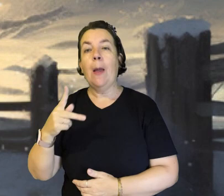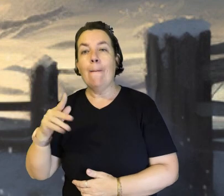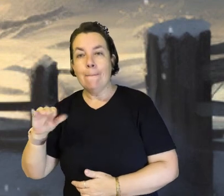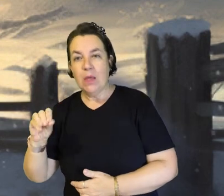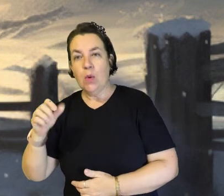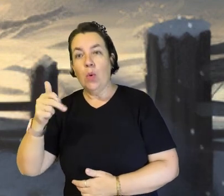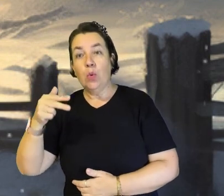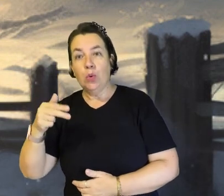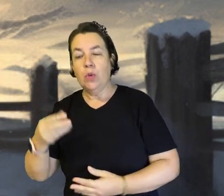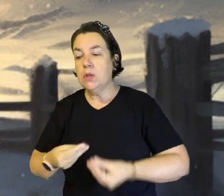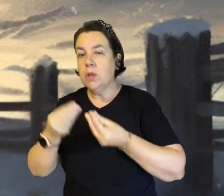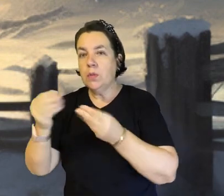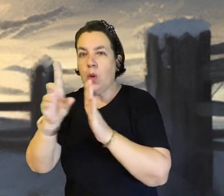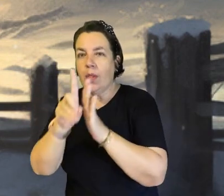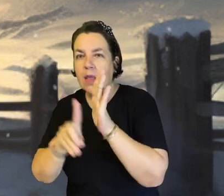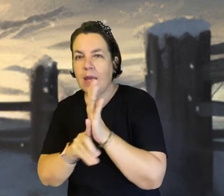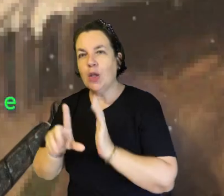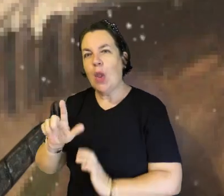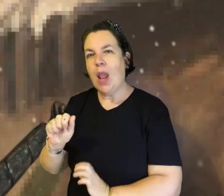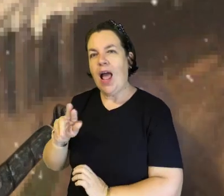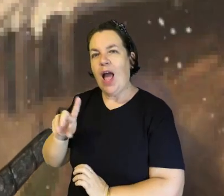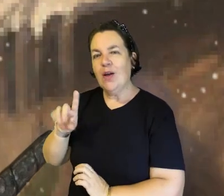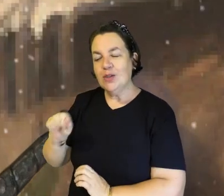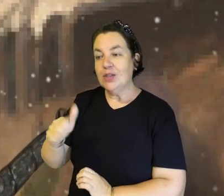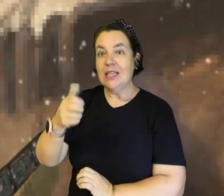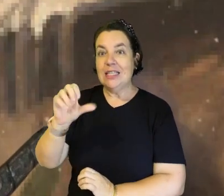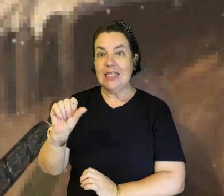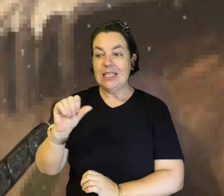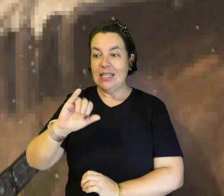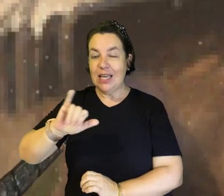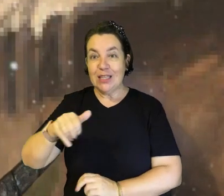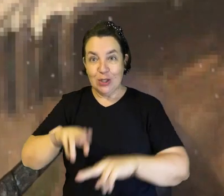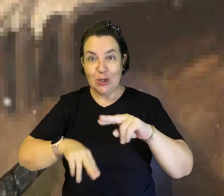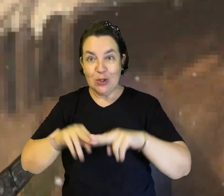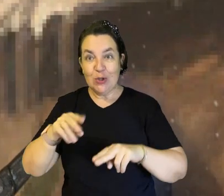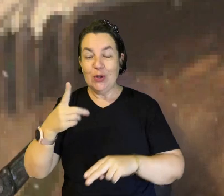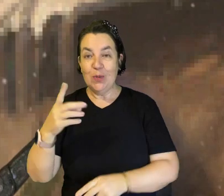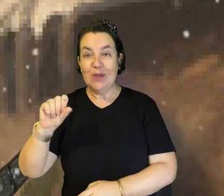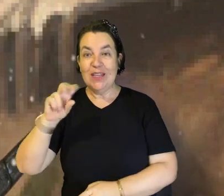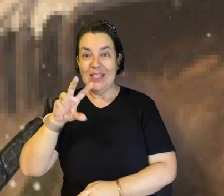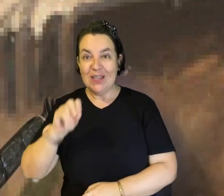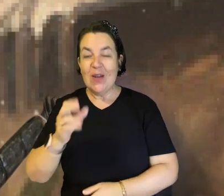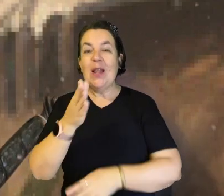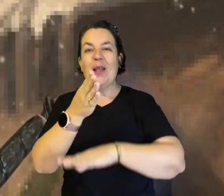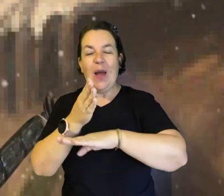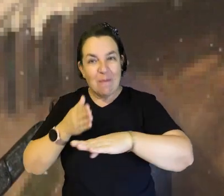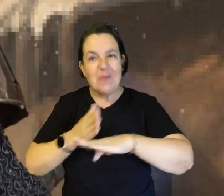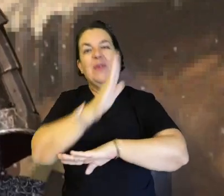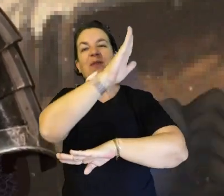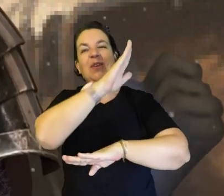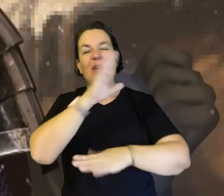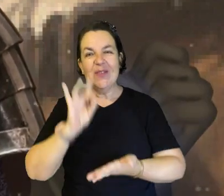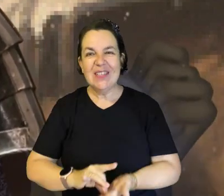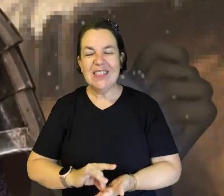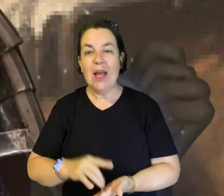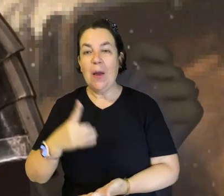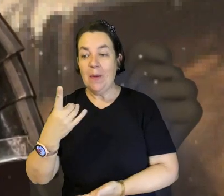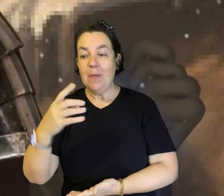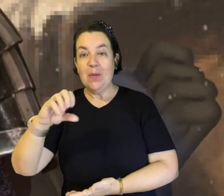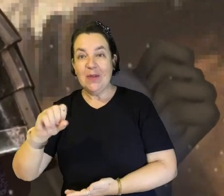Pio XII concedeu o Decretum Laudis e em 16 de junho de 1950, a aprovação definitiva.